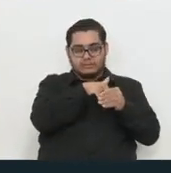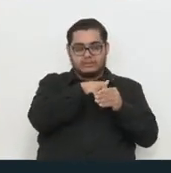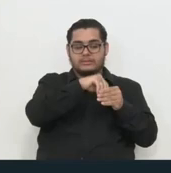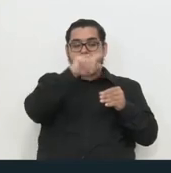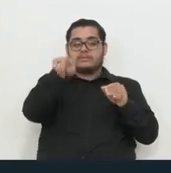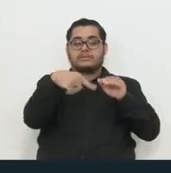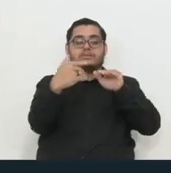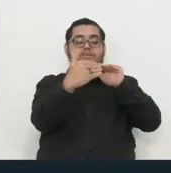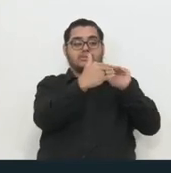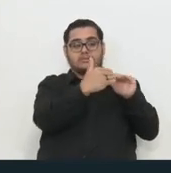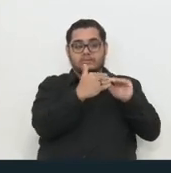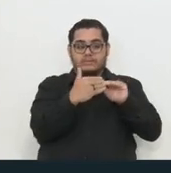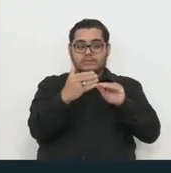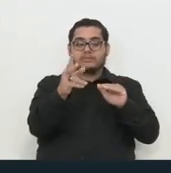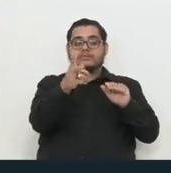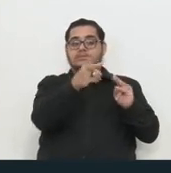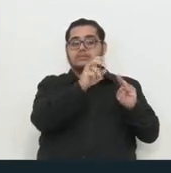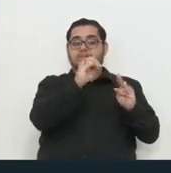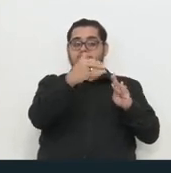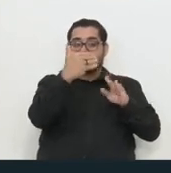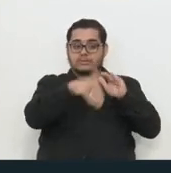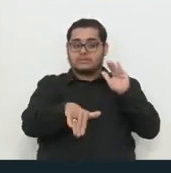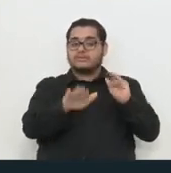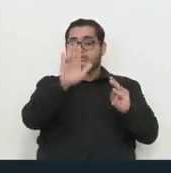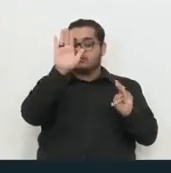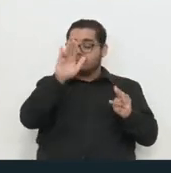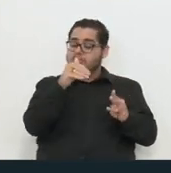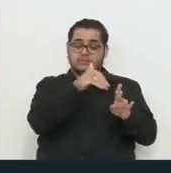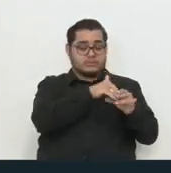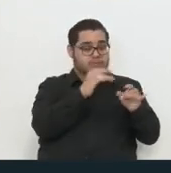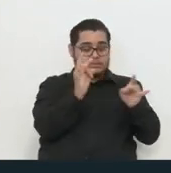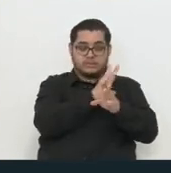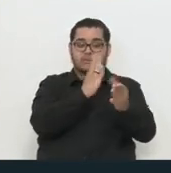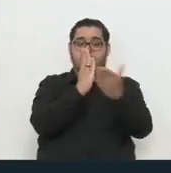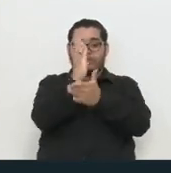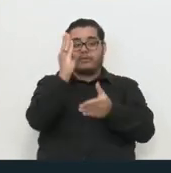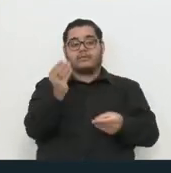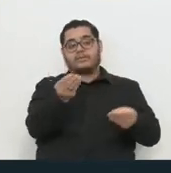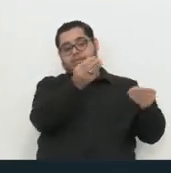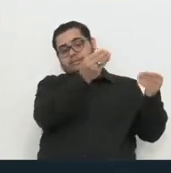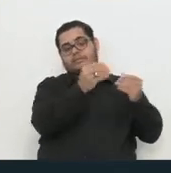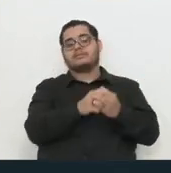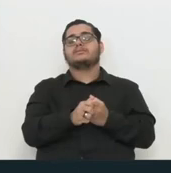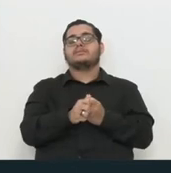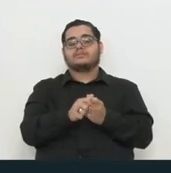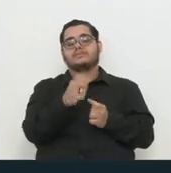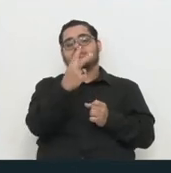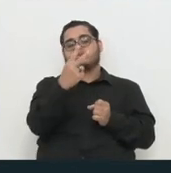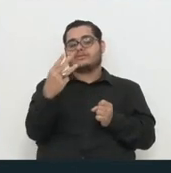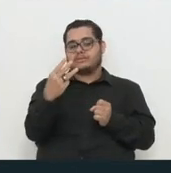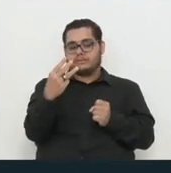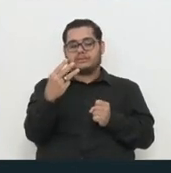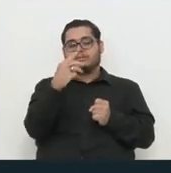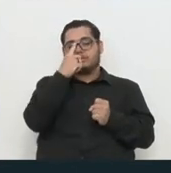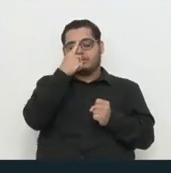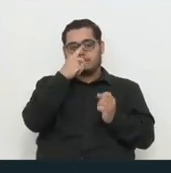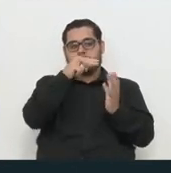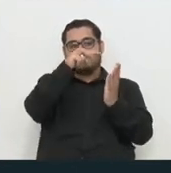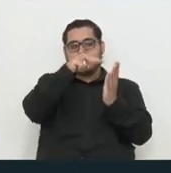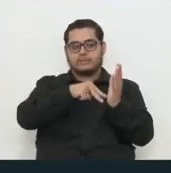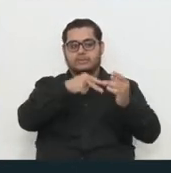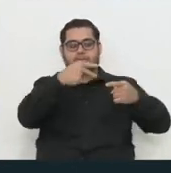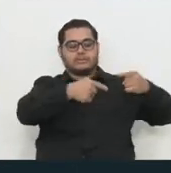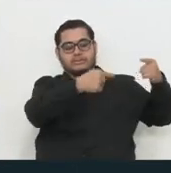vereadores Como estão os contratos se manifestem encerrado a votação aprovado em canisse 23 e tem 23 leituras